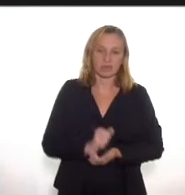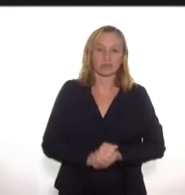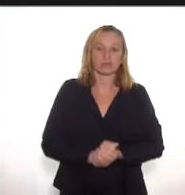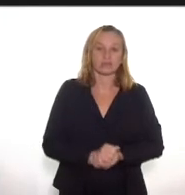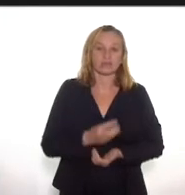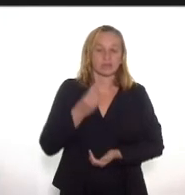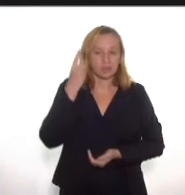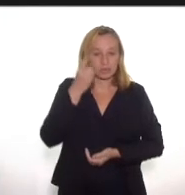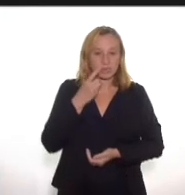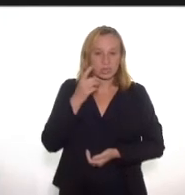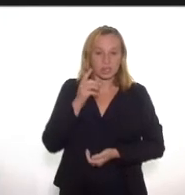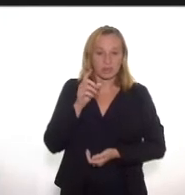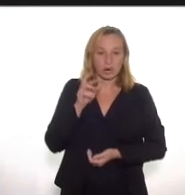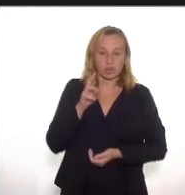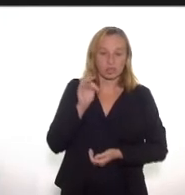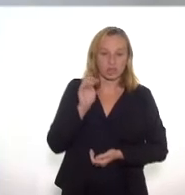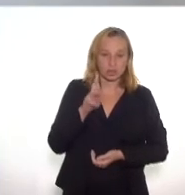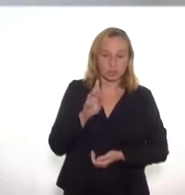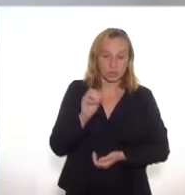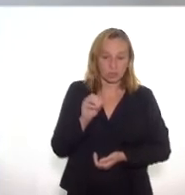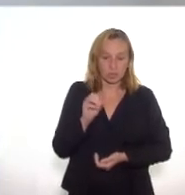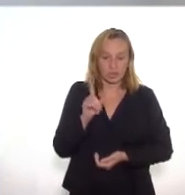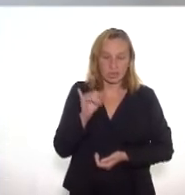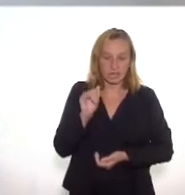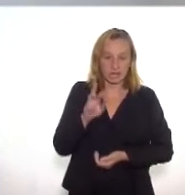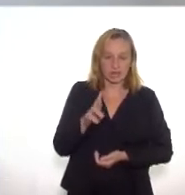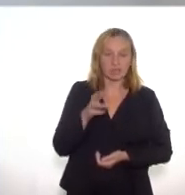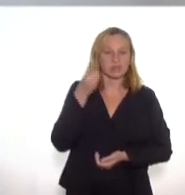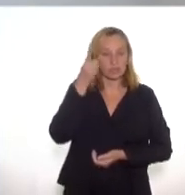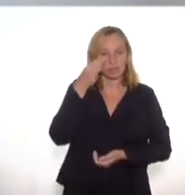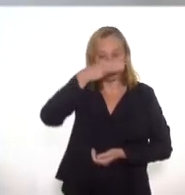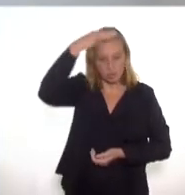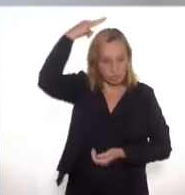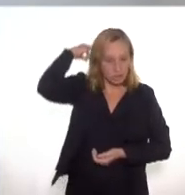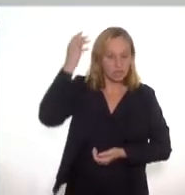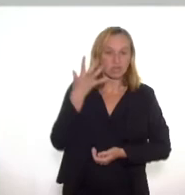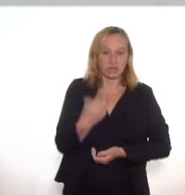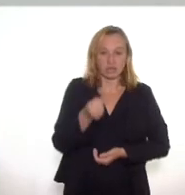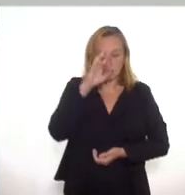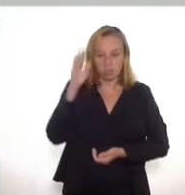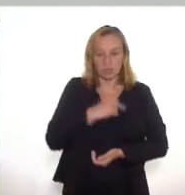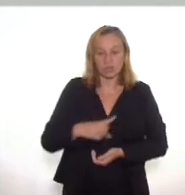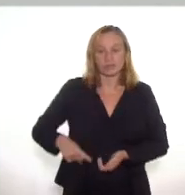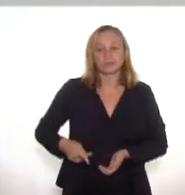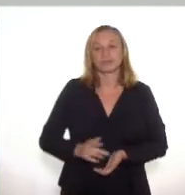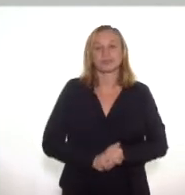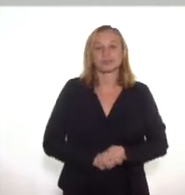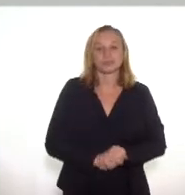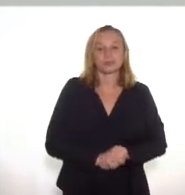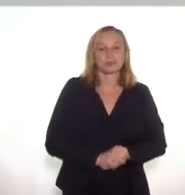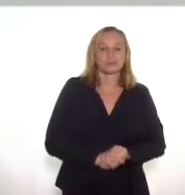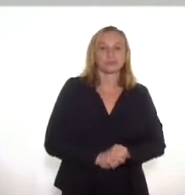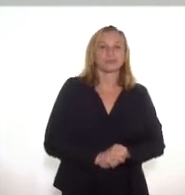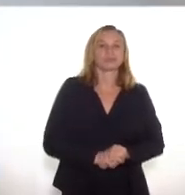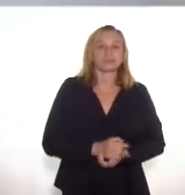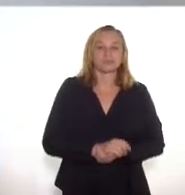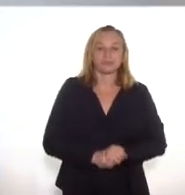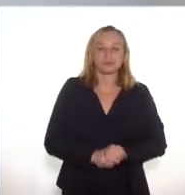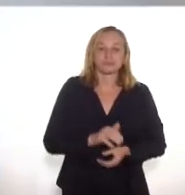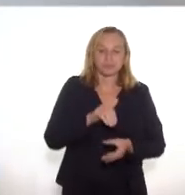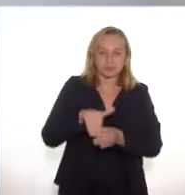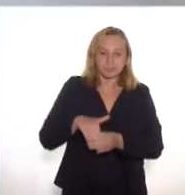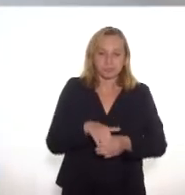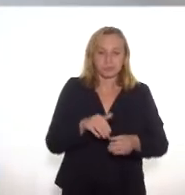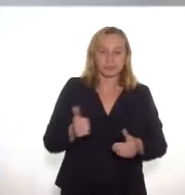Deputado Rodrigo Bacelar. Deputado Márcio Pacheco. Favorável, presidente. Os pareceres emitidos em